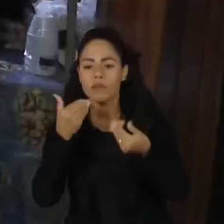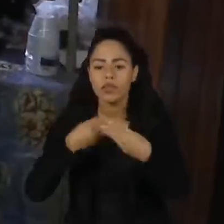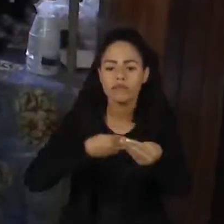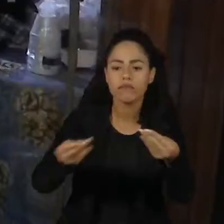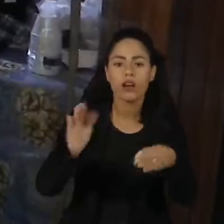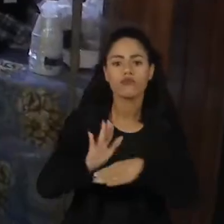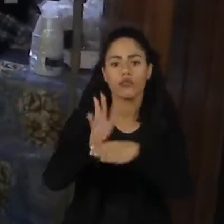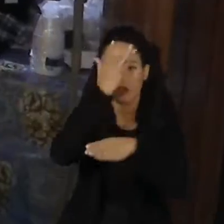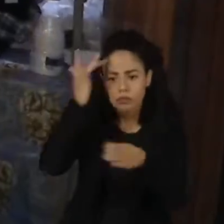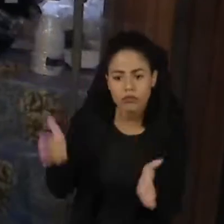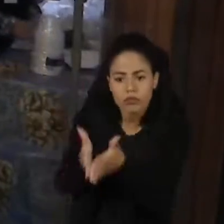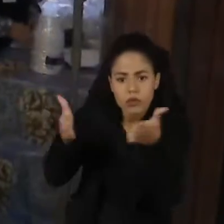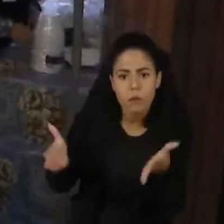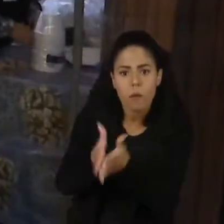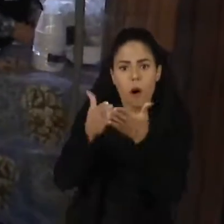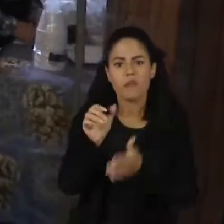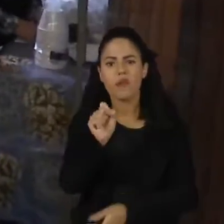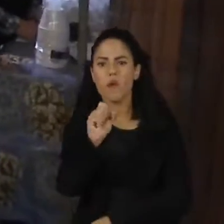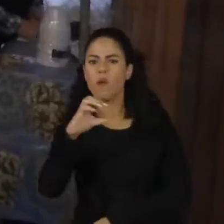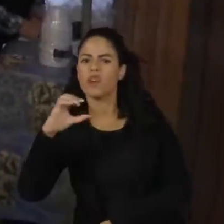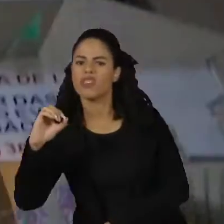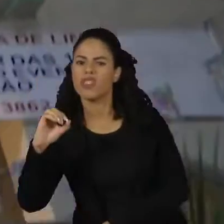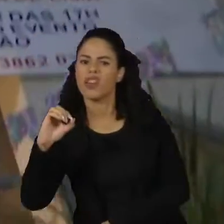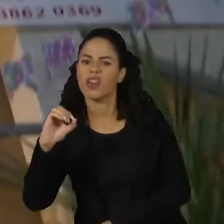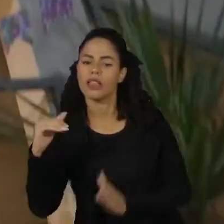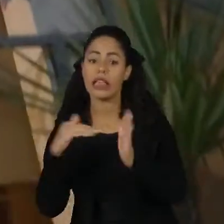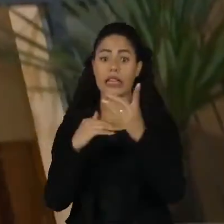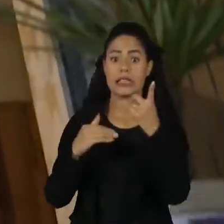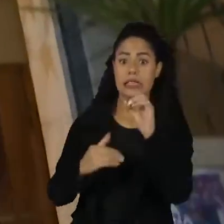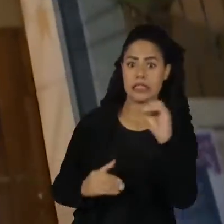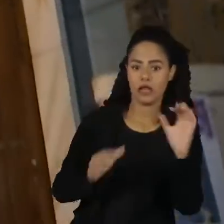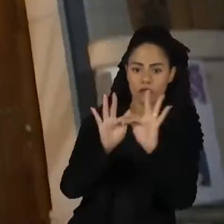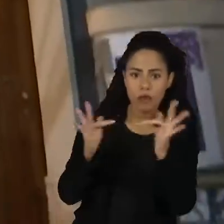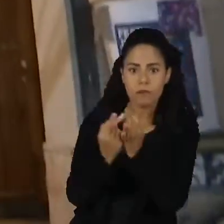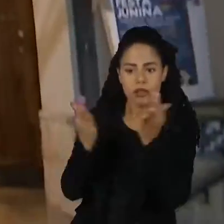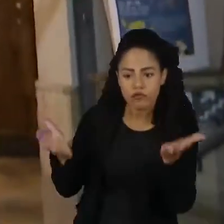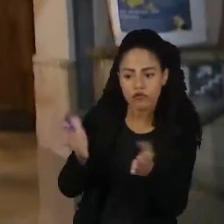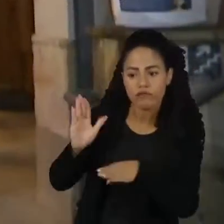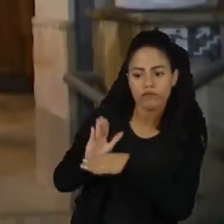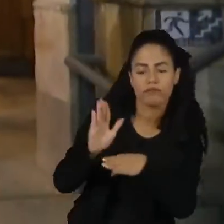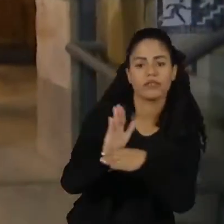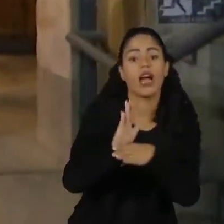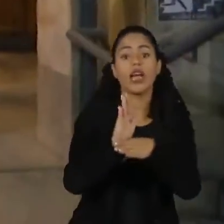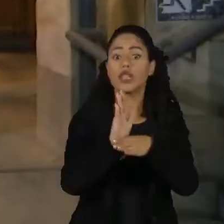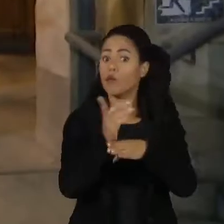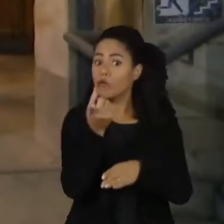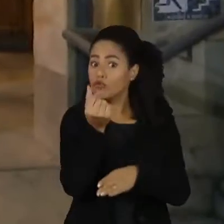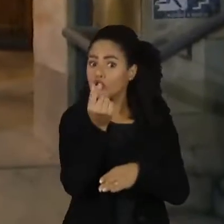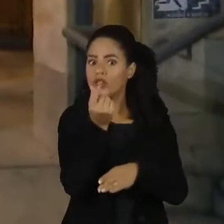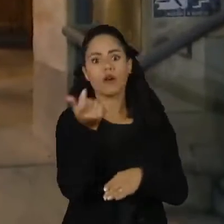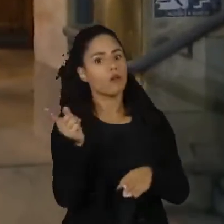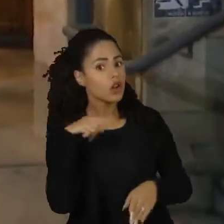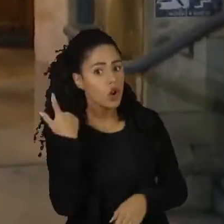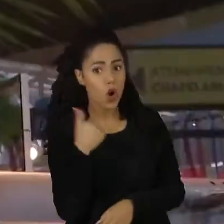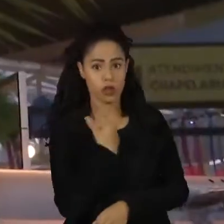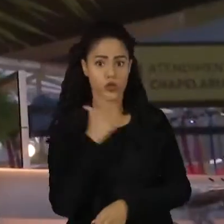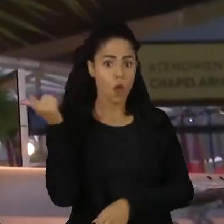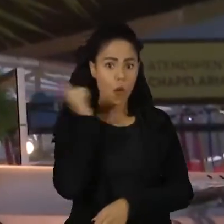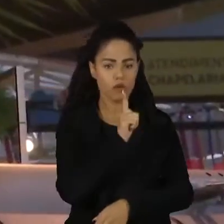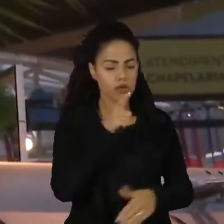mensalmente para umas 80, 100 famílias. Isso também nos ajuda a manter esses serviços